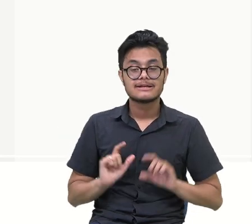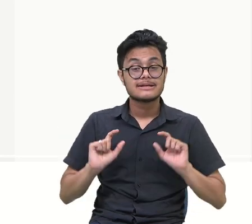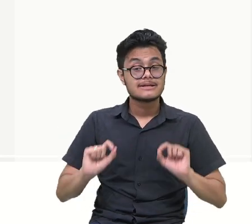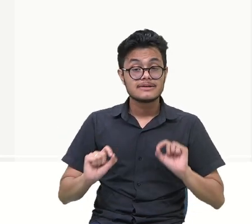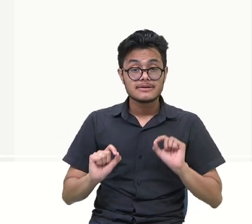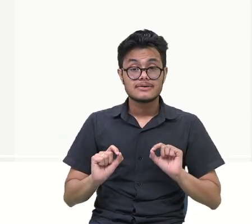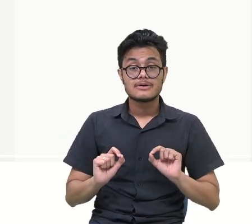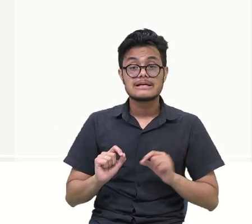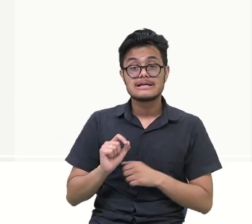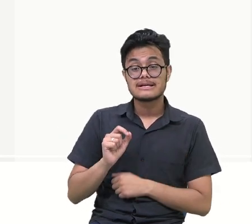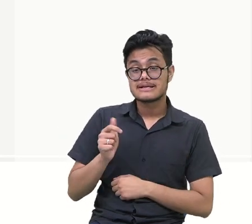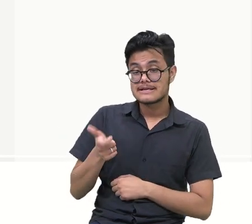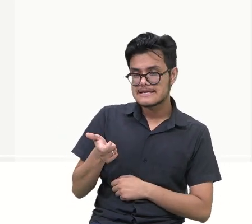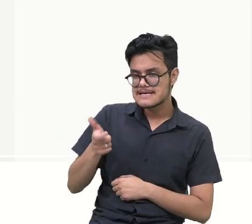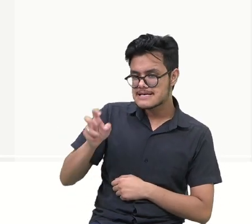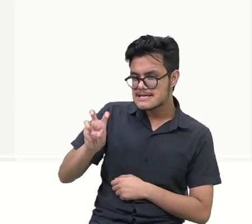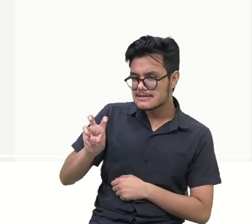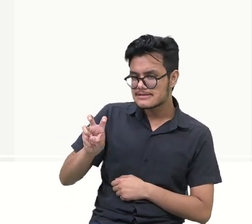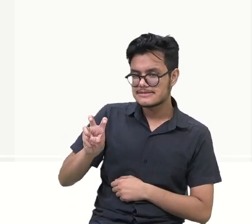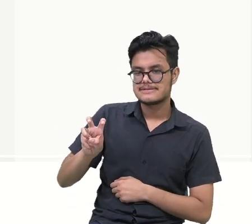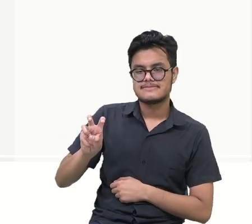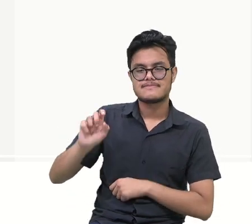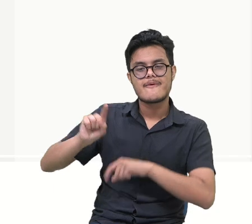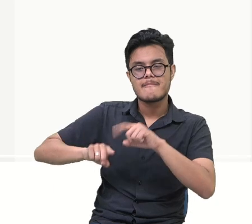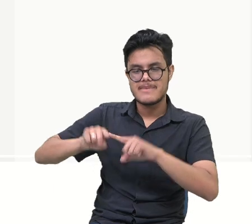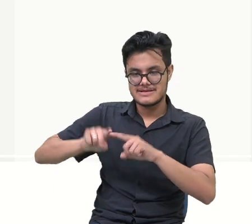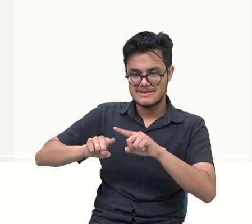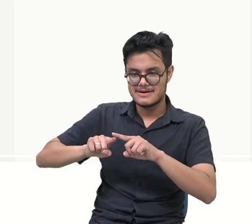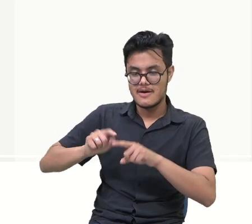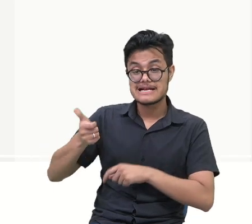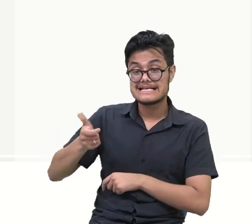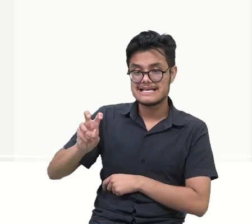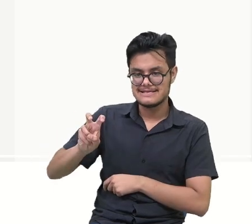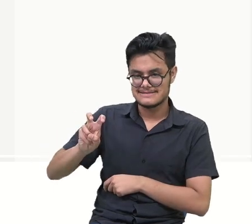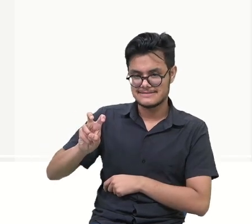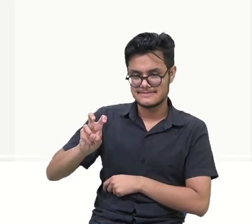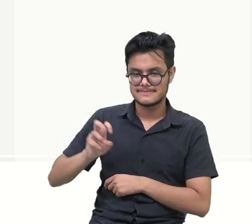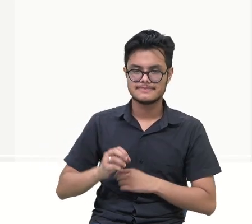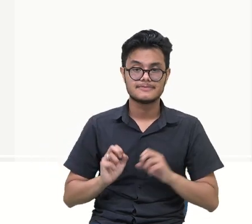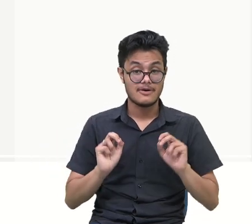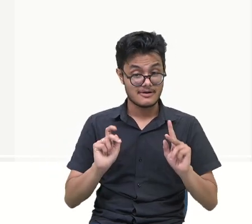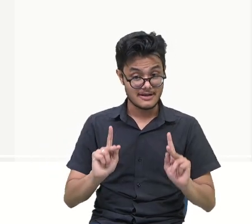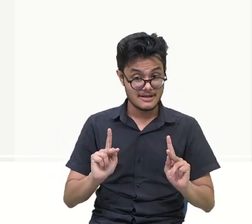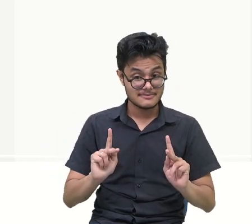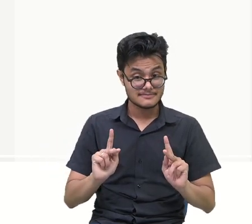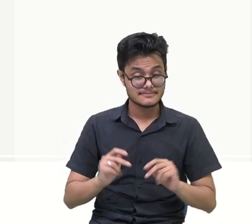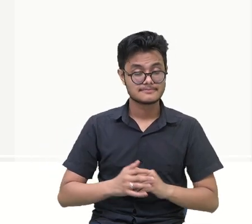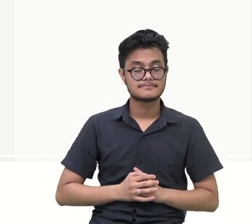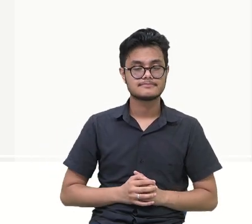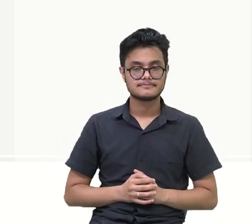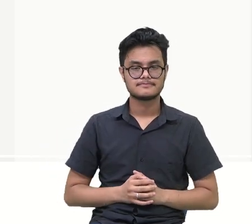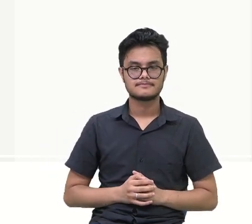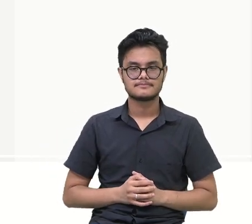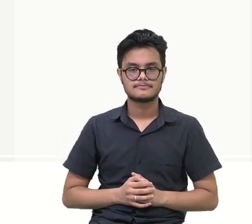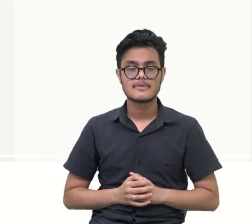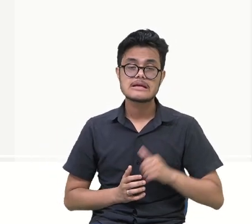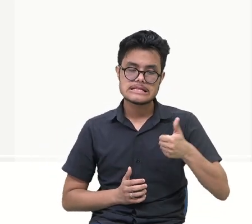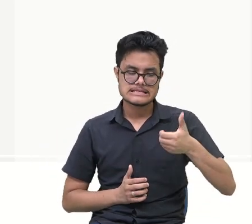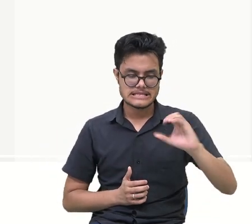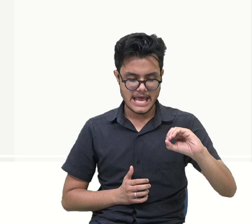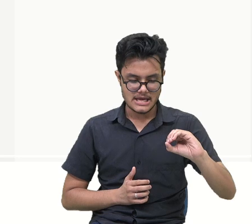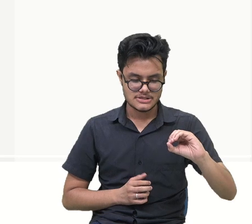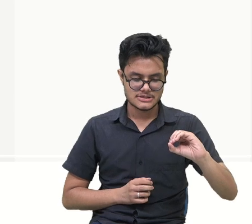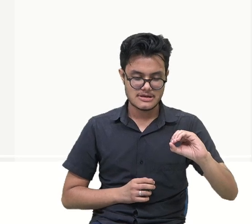estarão produzindo 15 unidades. Tudo bem até aí? Primeiro ano fabricava 10,